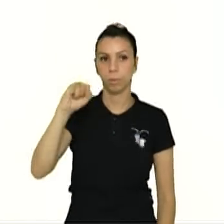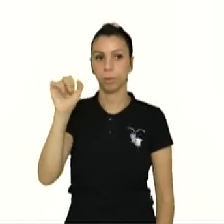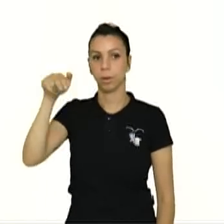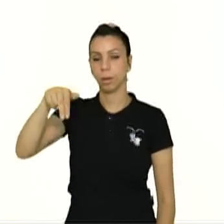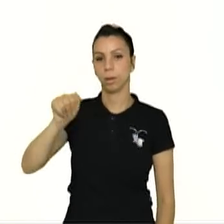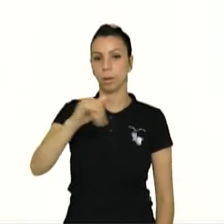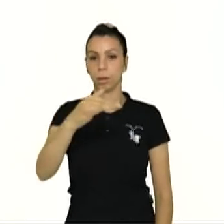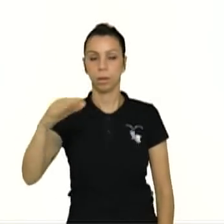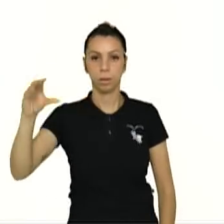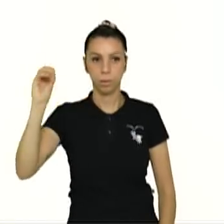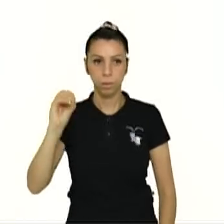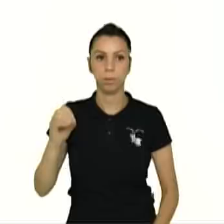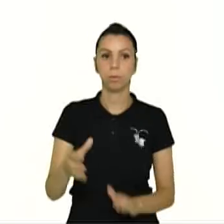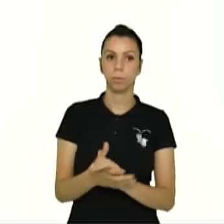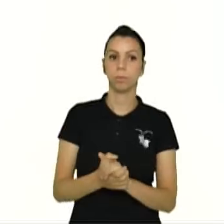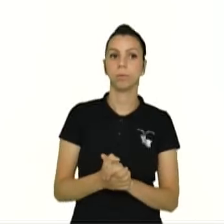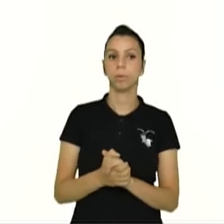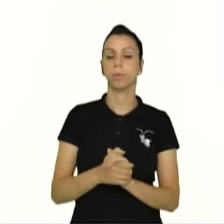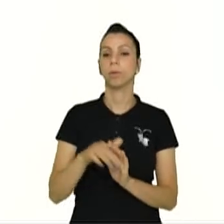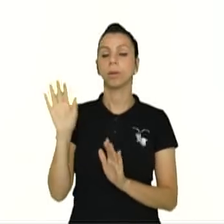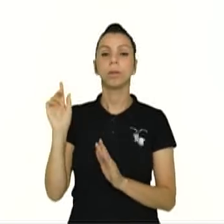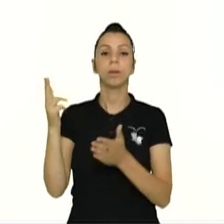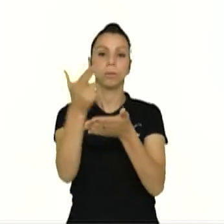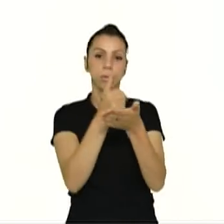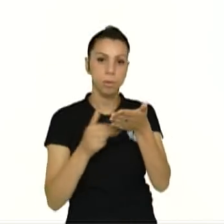Pararapanema, feita por Franz Keller em